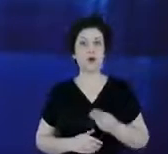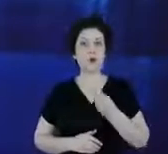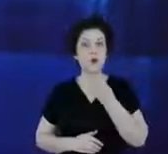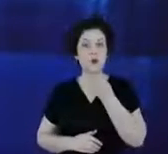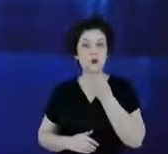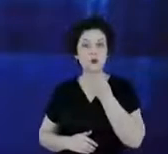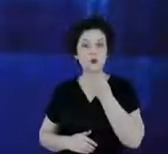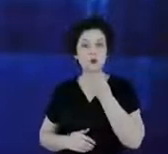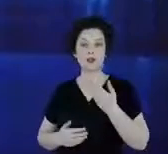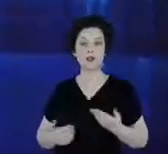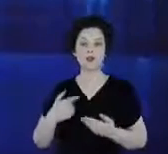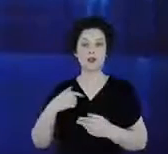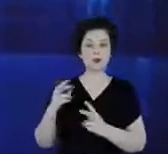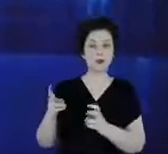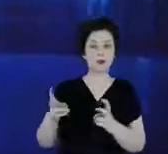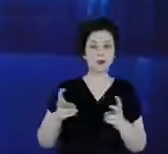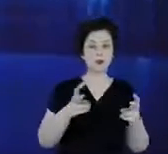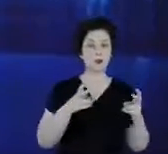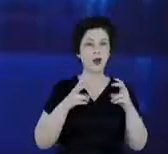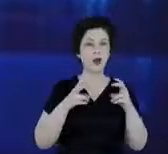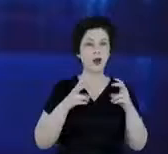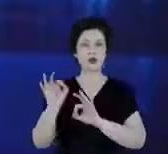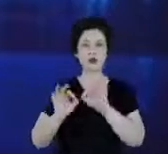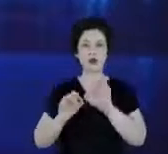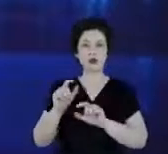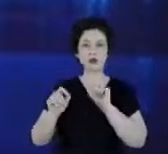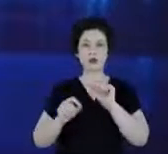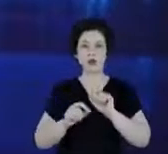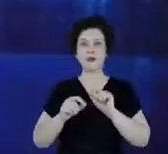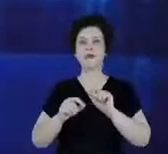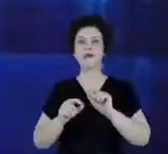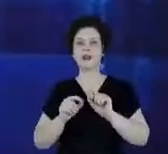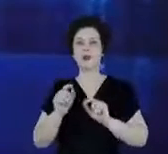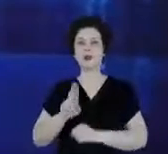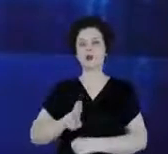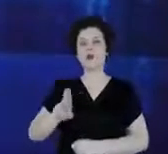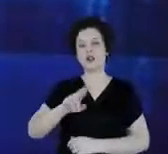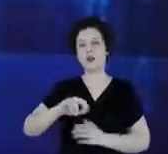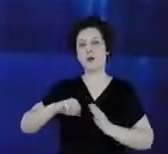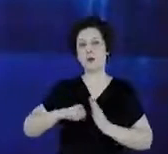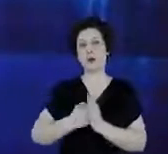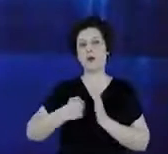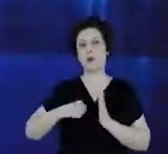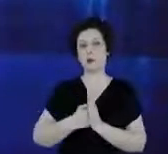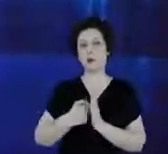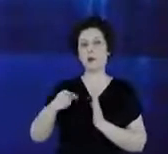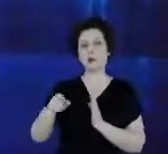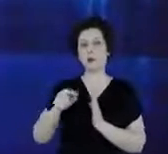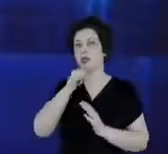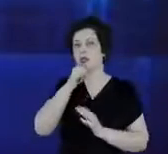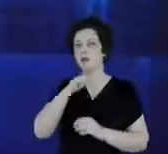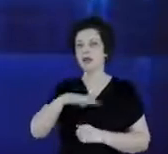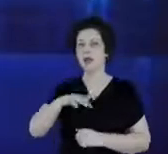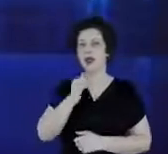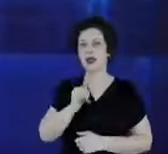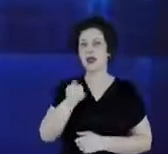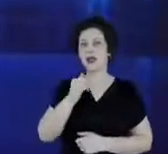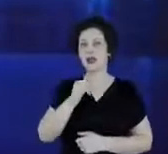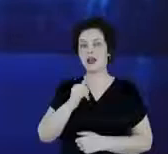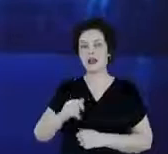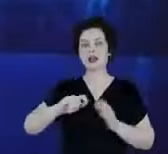tá eu tô vendo muito projeto de tokenização usando o bloco teen envolvendo por exemplo setor elétrico